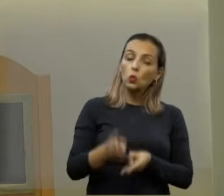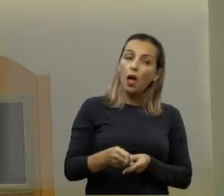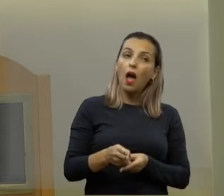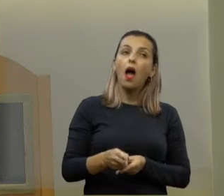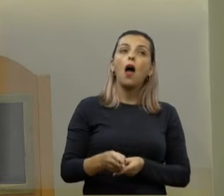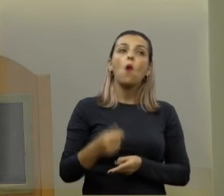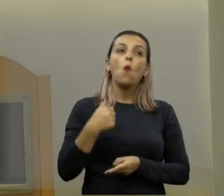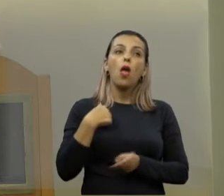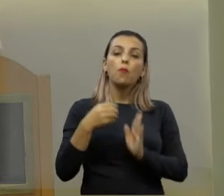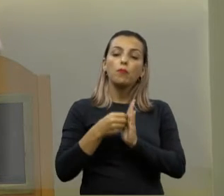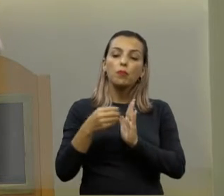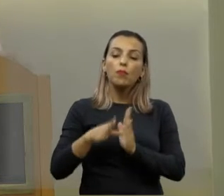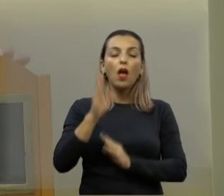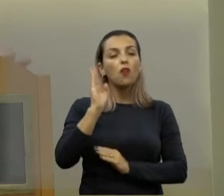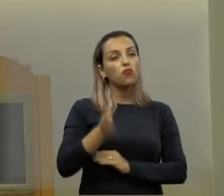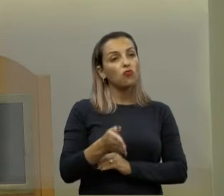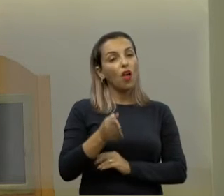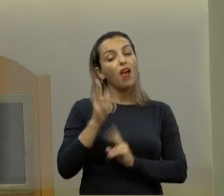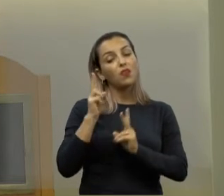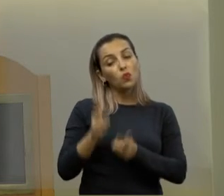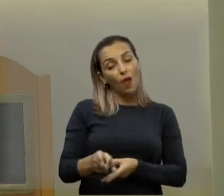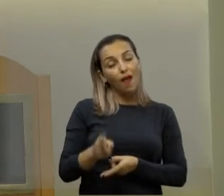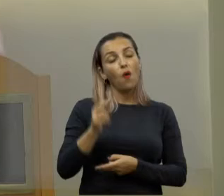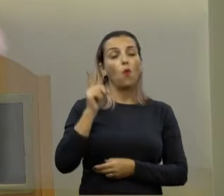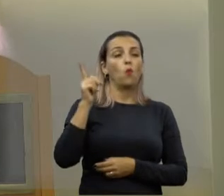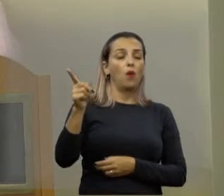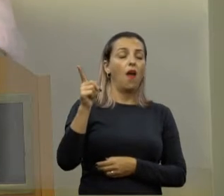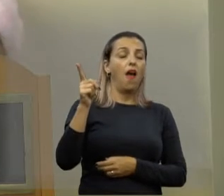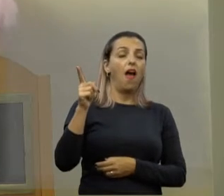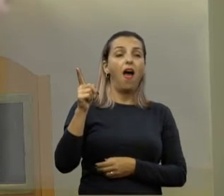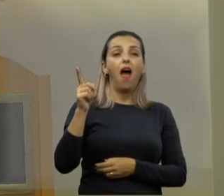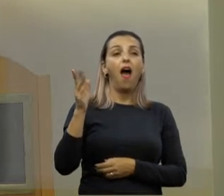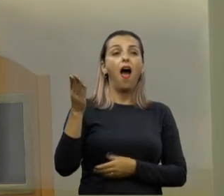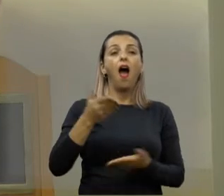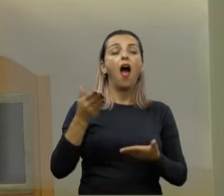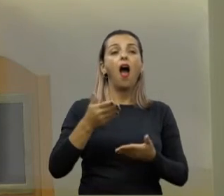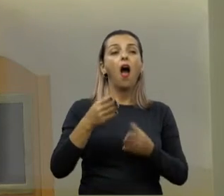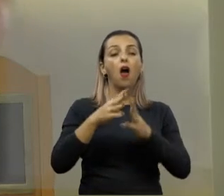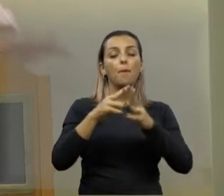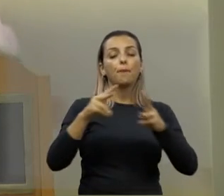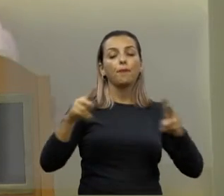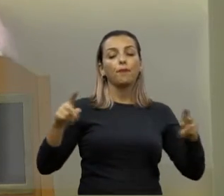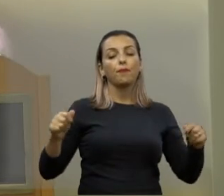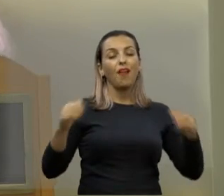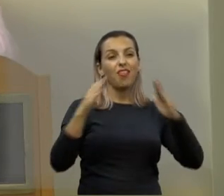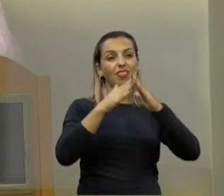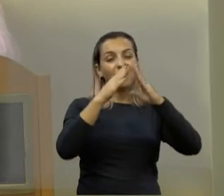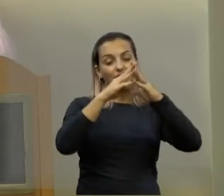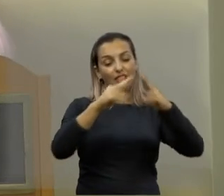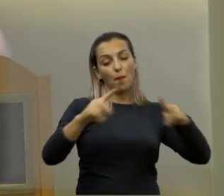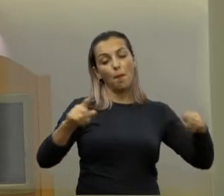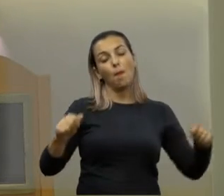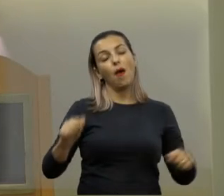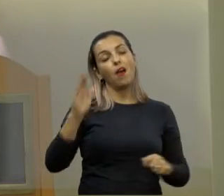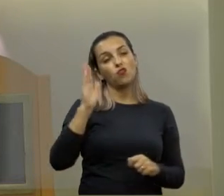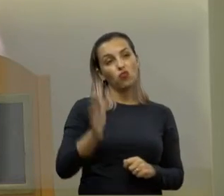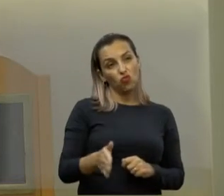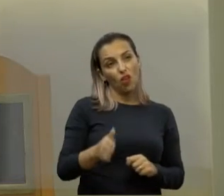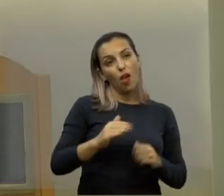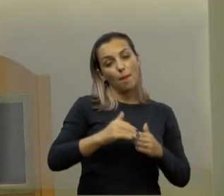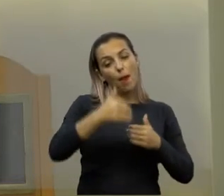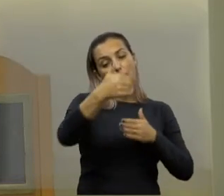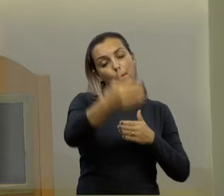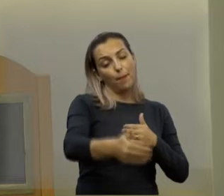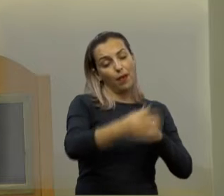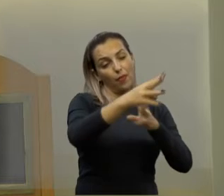vereador já fez as coisas lá gripe tá do mesmo jeito viu agora só derrubou mais daqui a pouco a casa cai eu vou mais uma